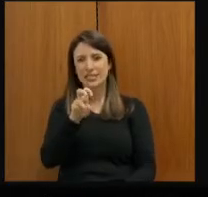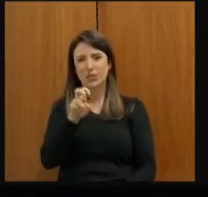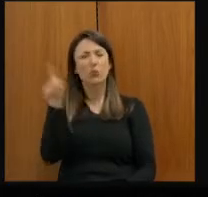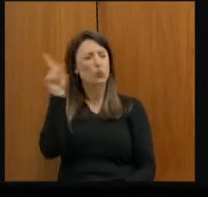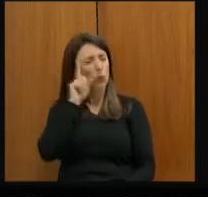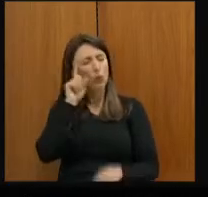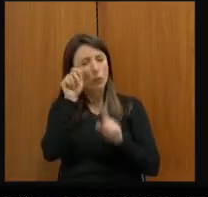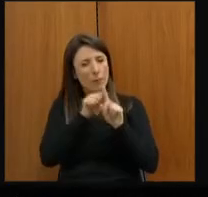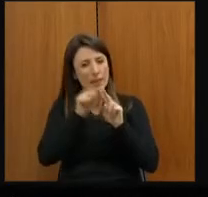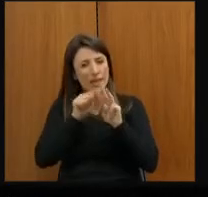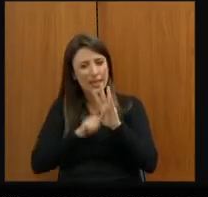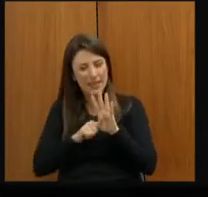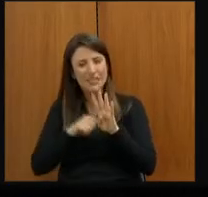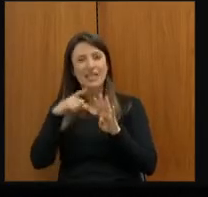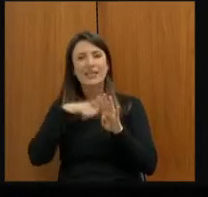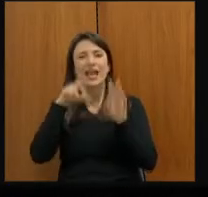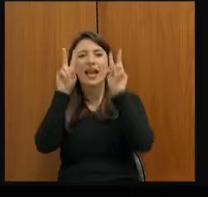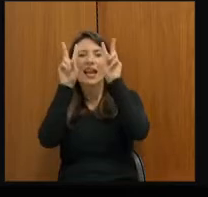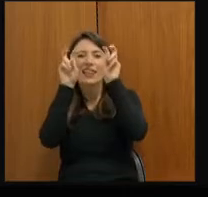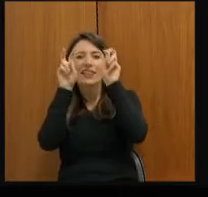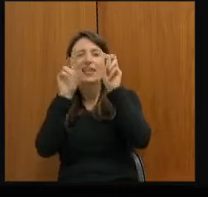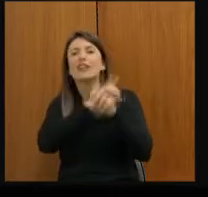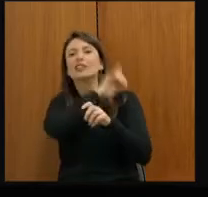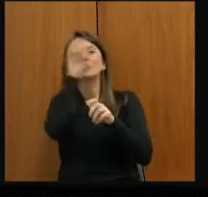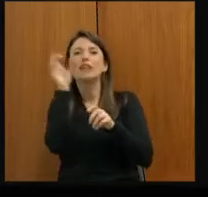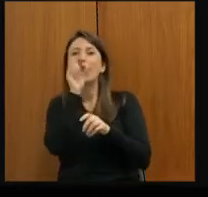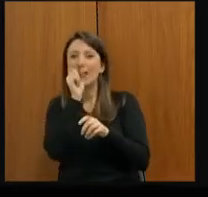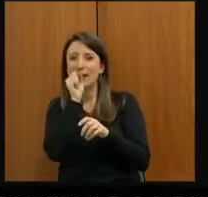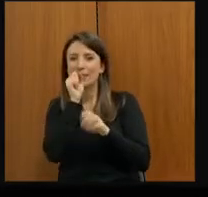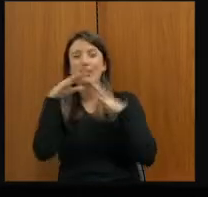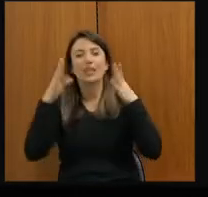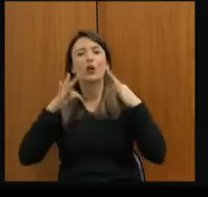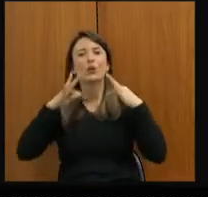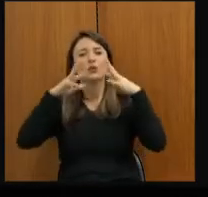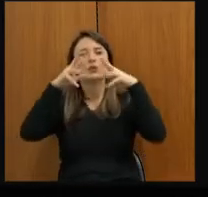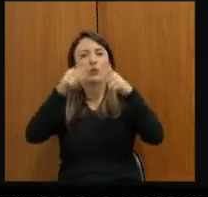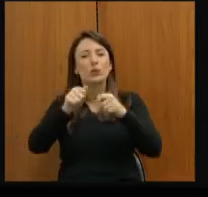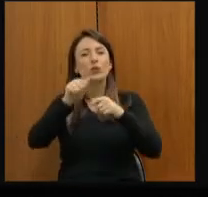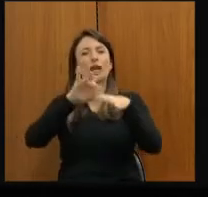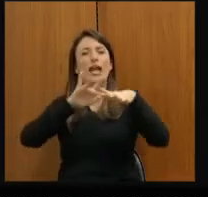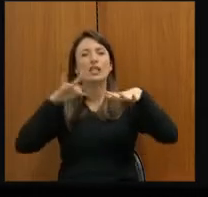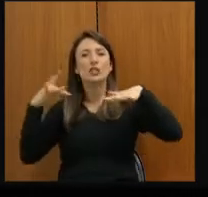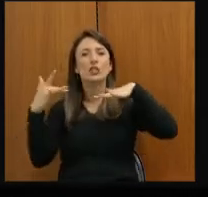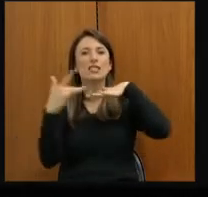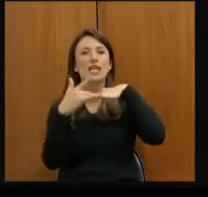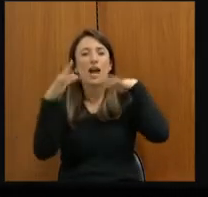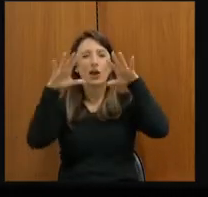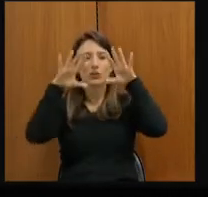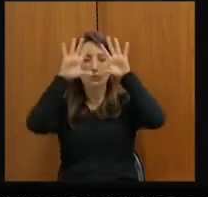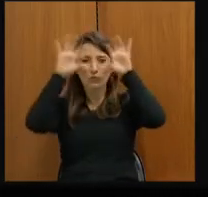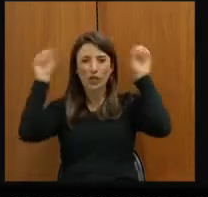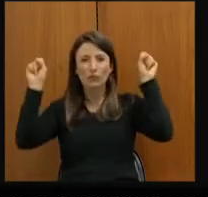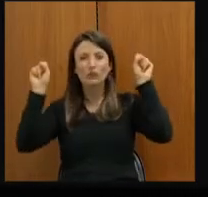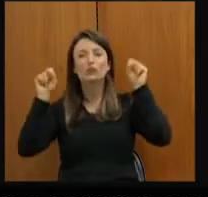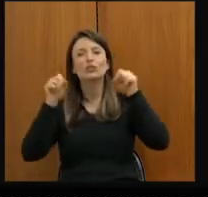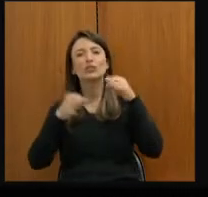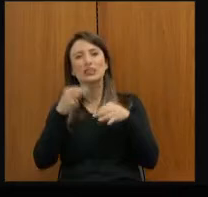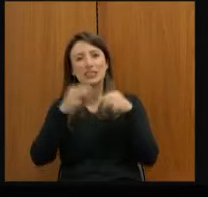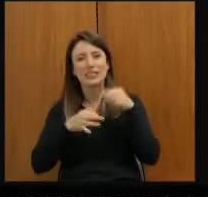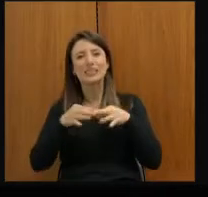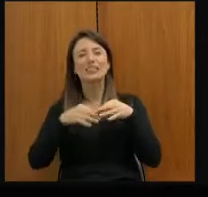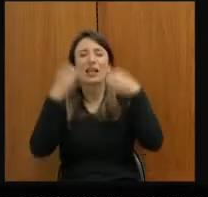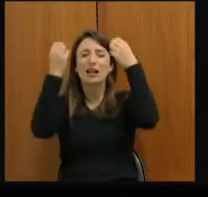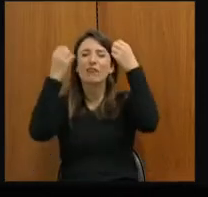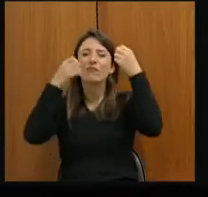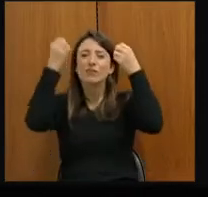mês nós temos o dia laranja então toda rede social do Tribunal de Justiça fala de violência contra mulher